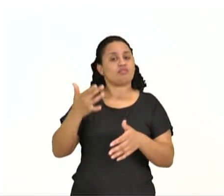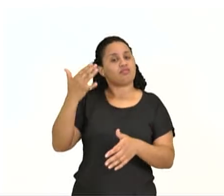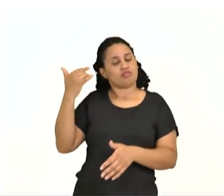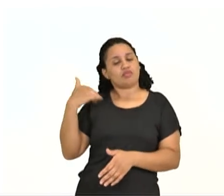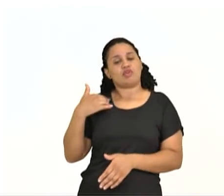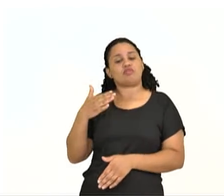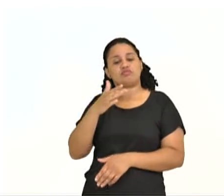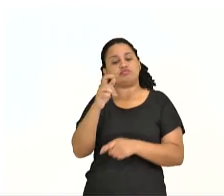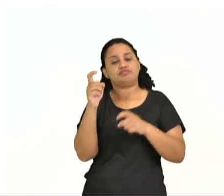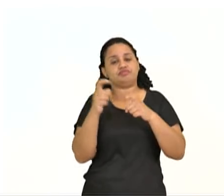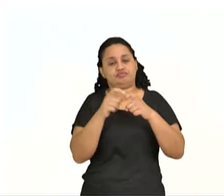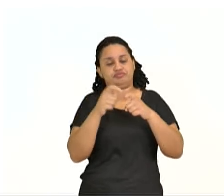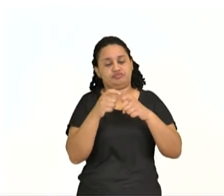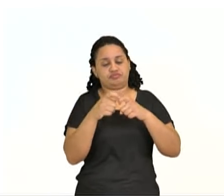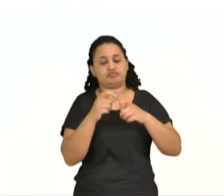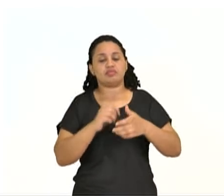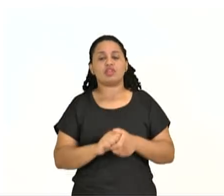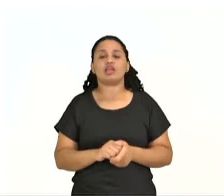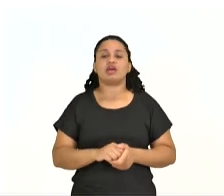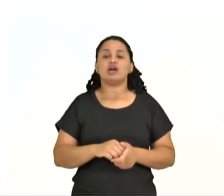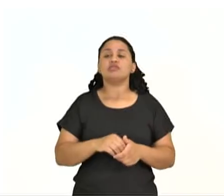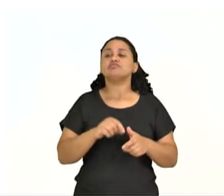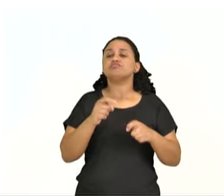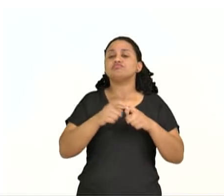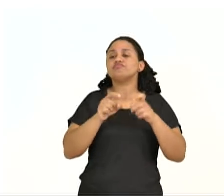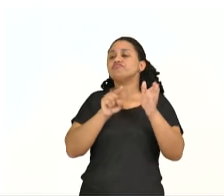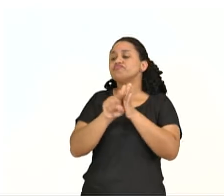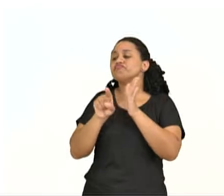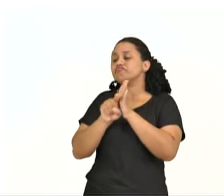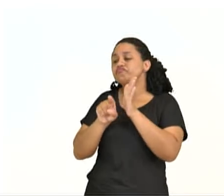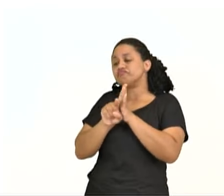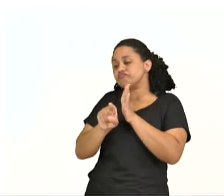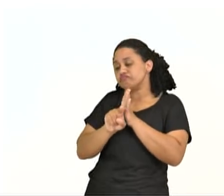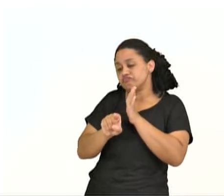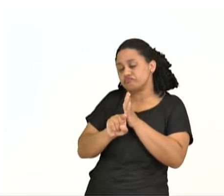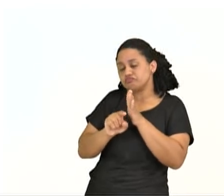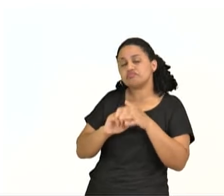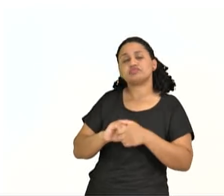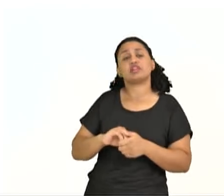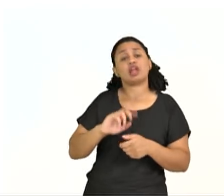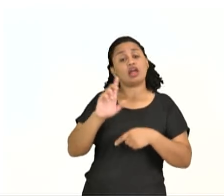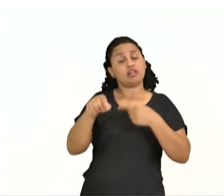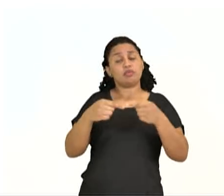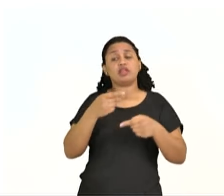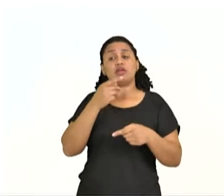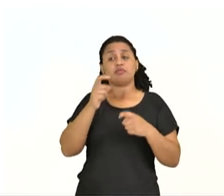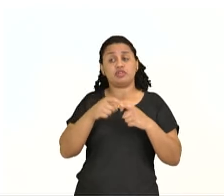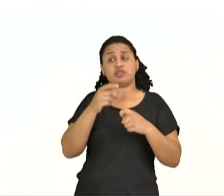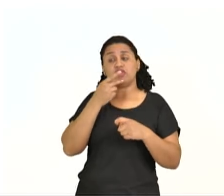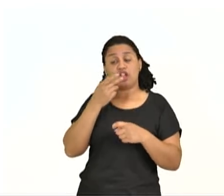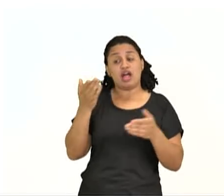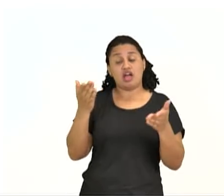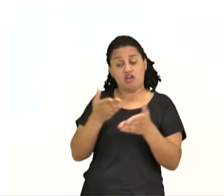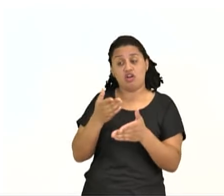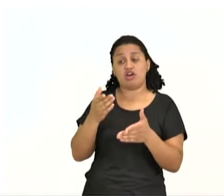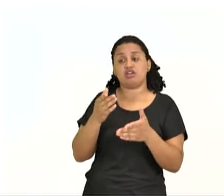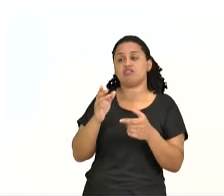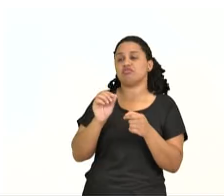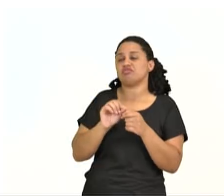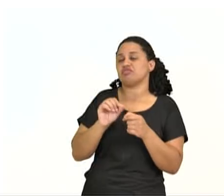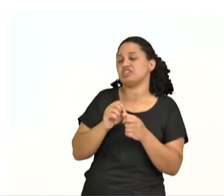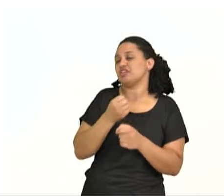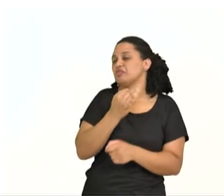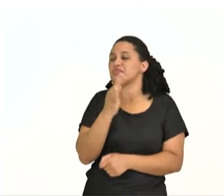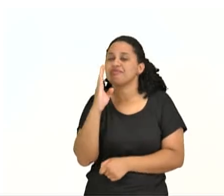exame médico. Após o questionário clínico habitual, a médica prosseguiu. Agora vou fazer-lhe